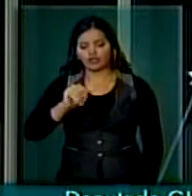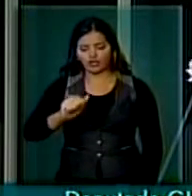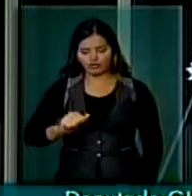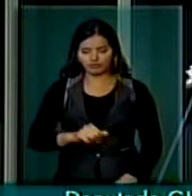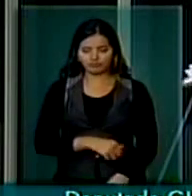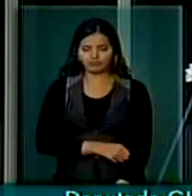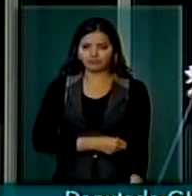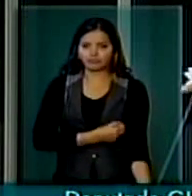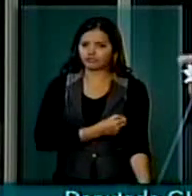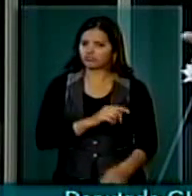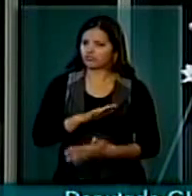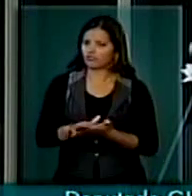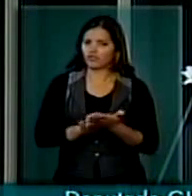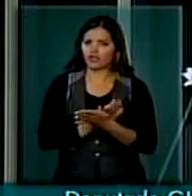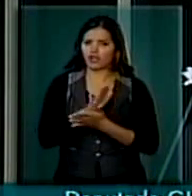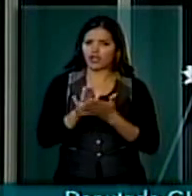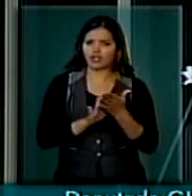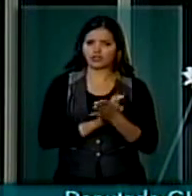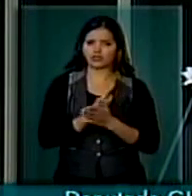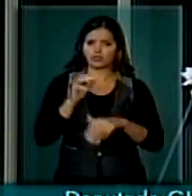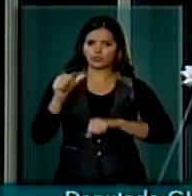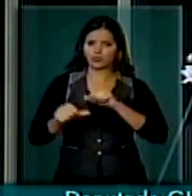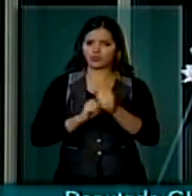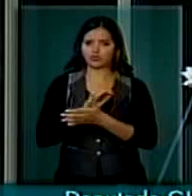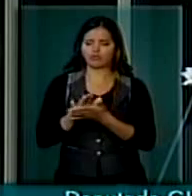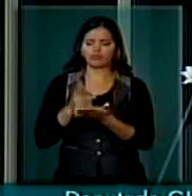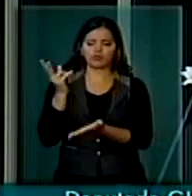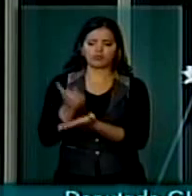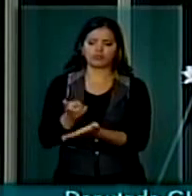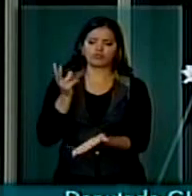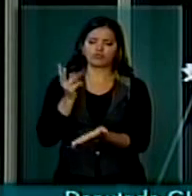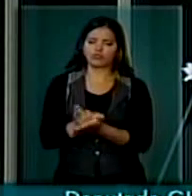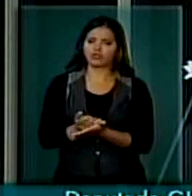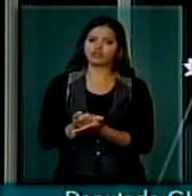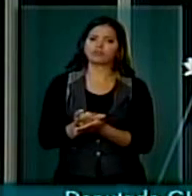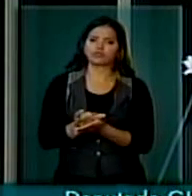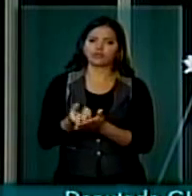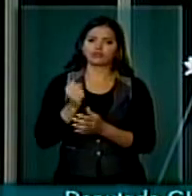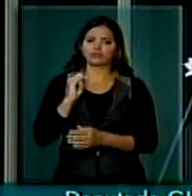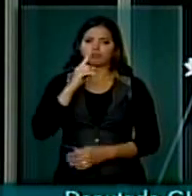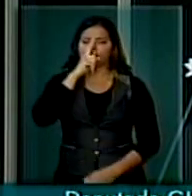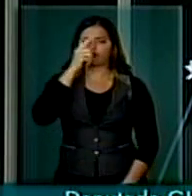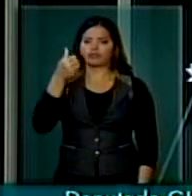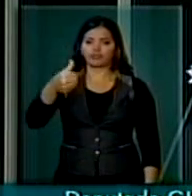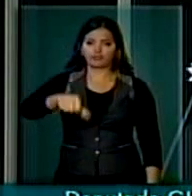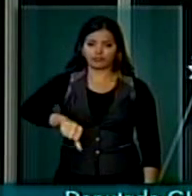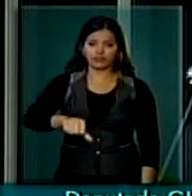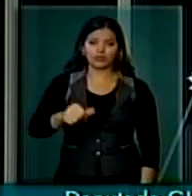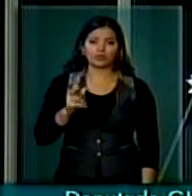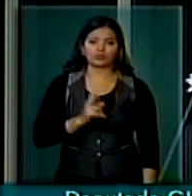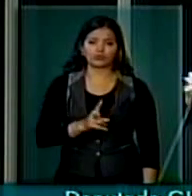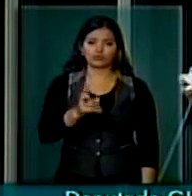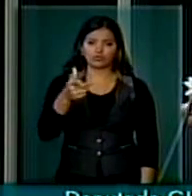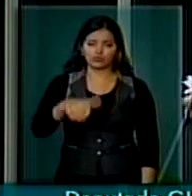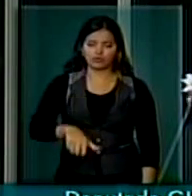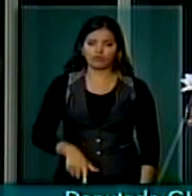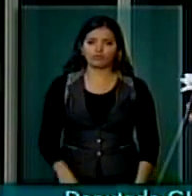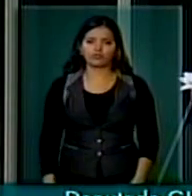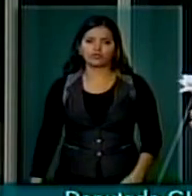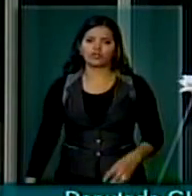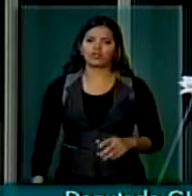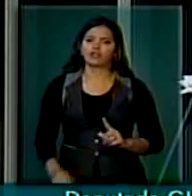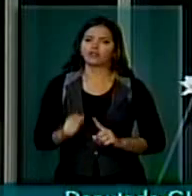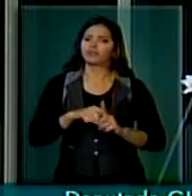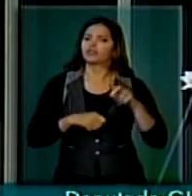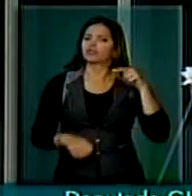origem. Nenhuma medida foi tomada e o sistema ficou sujeito a risco de novos desligamentos. Em novembro, a crise